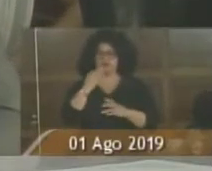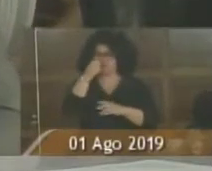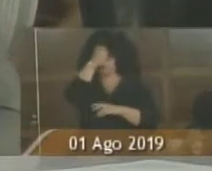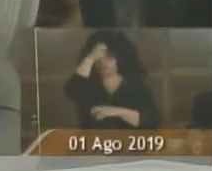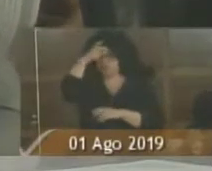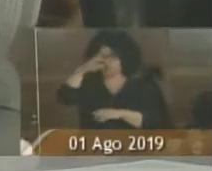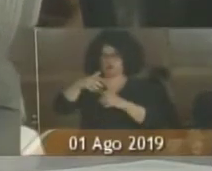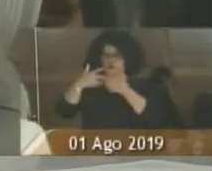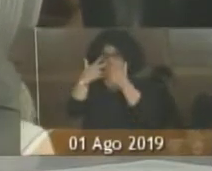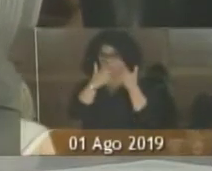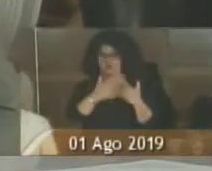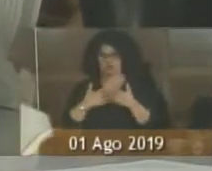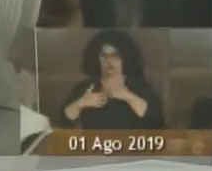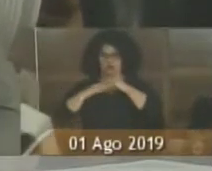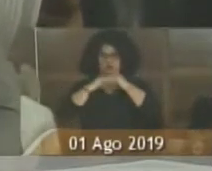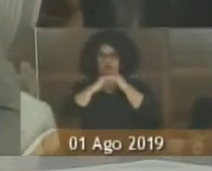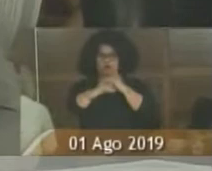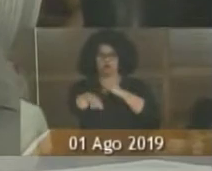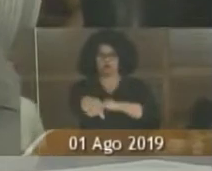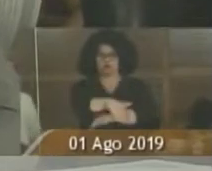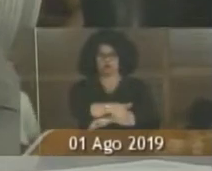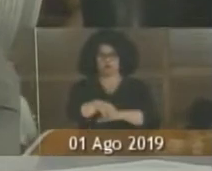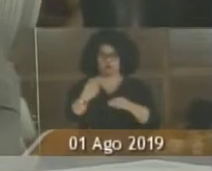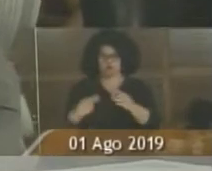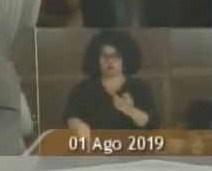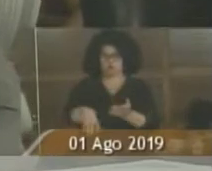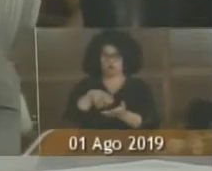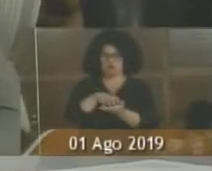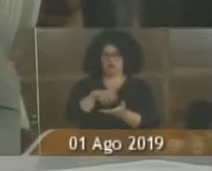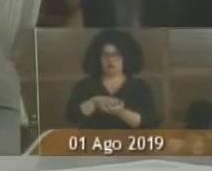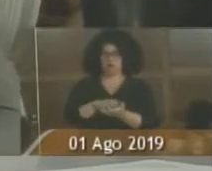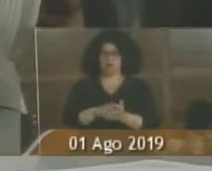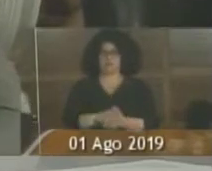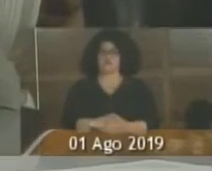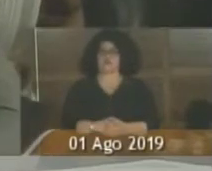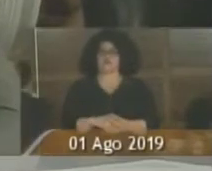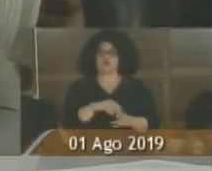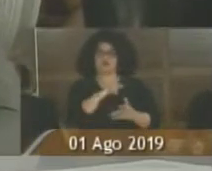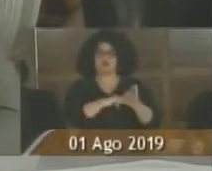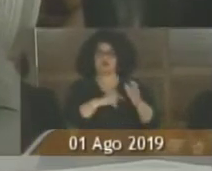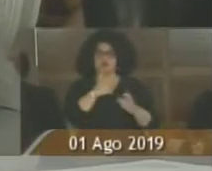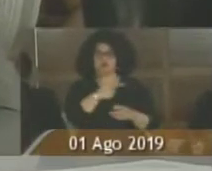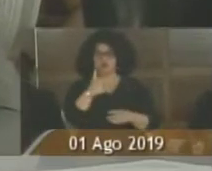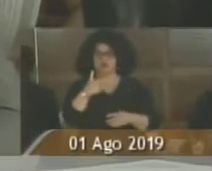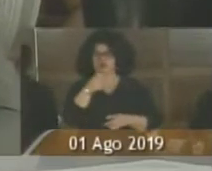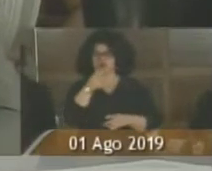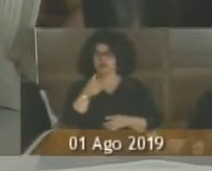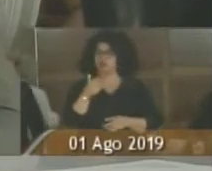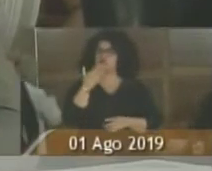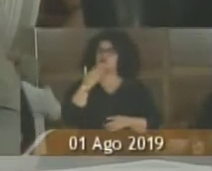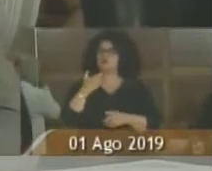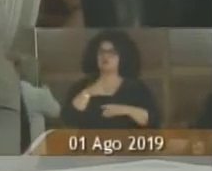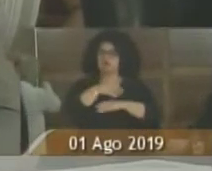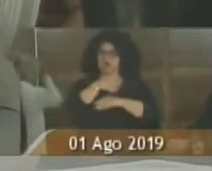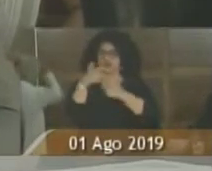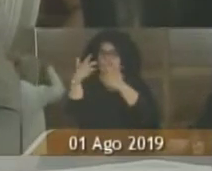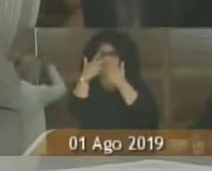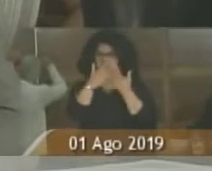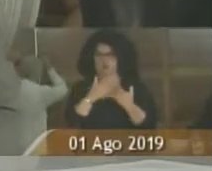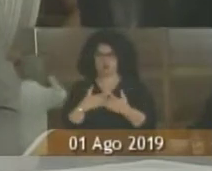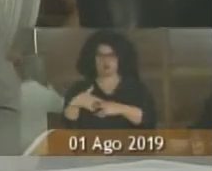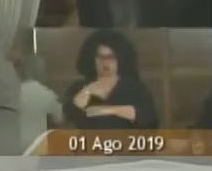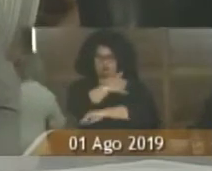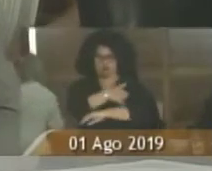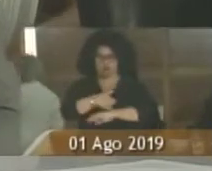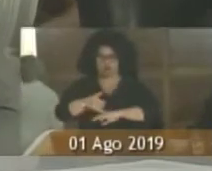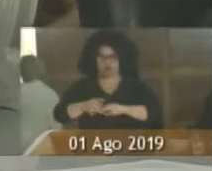a extensão da rua Doutor Moacir de Paula Lobo, bairro Centro. Indicação 2276, indicando ao prefeito municipal o recapeamento asfáltico em toda a extensão da rua